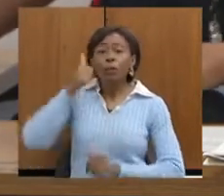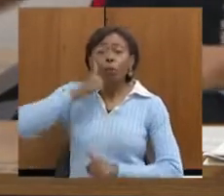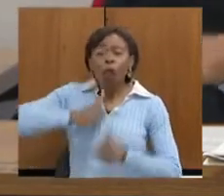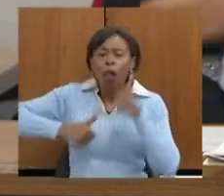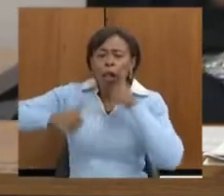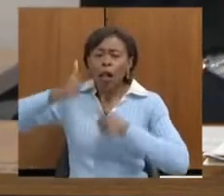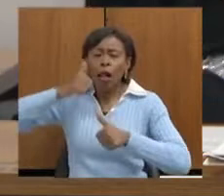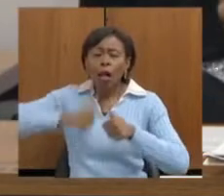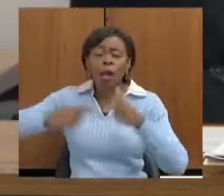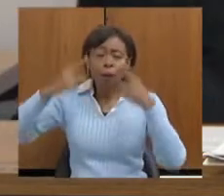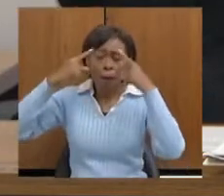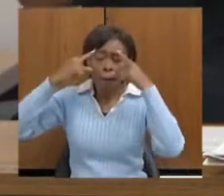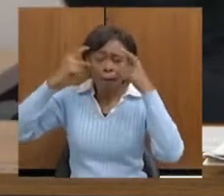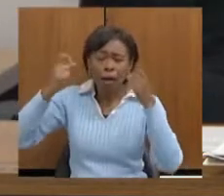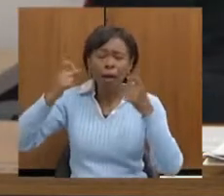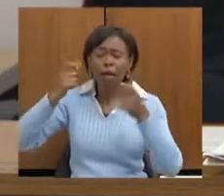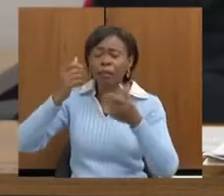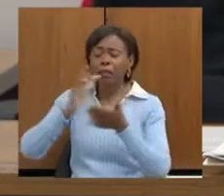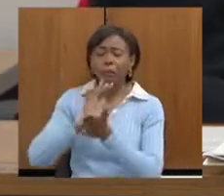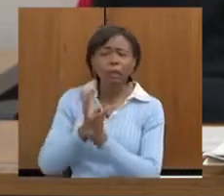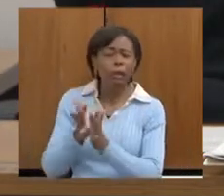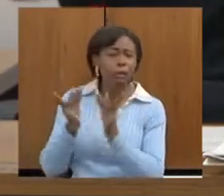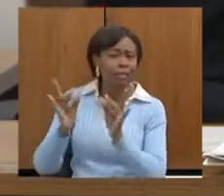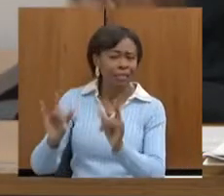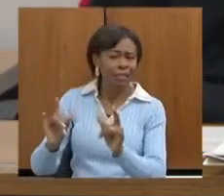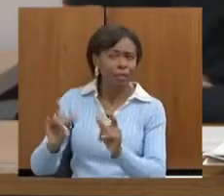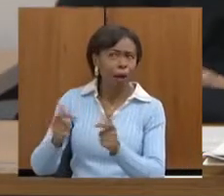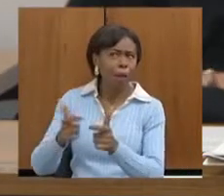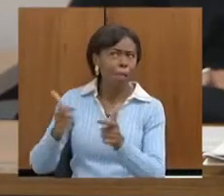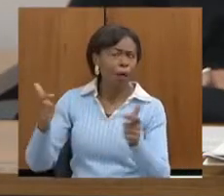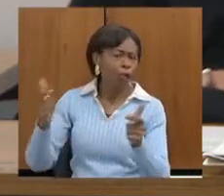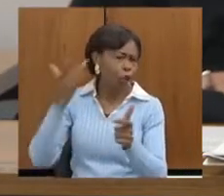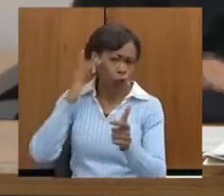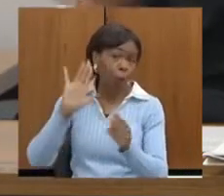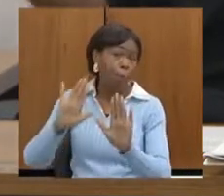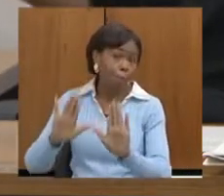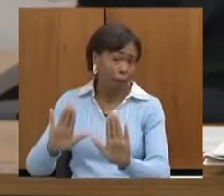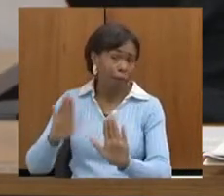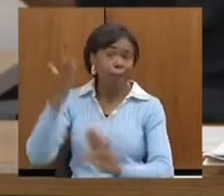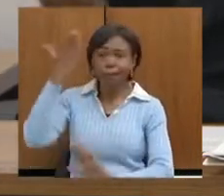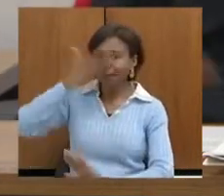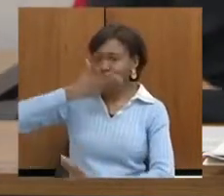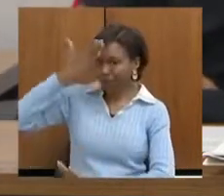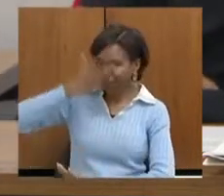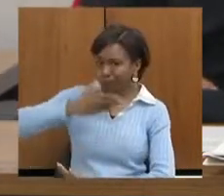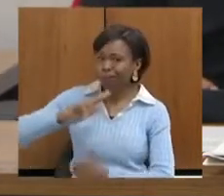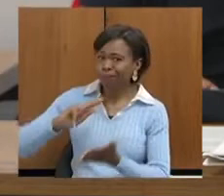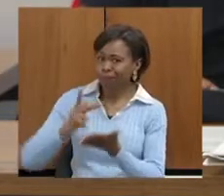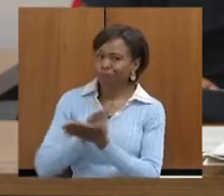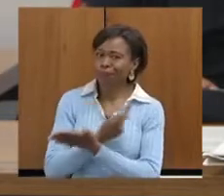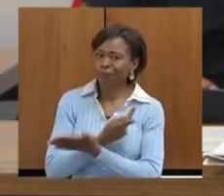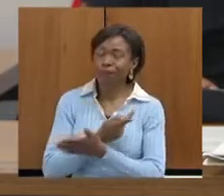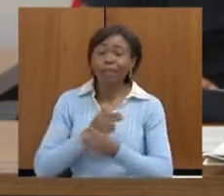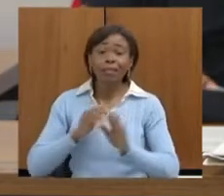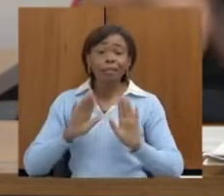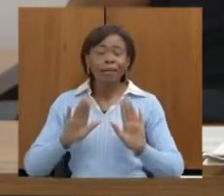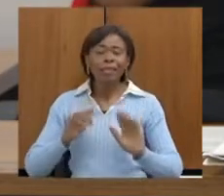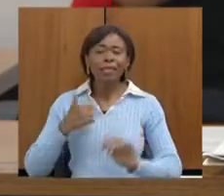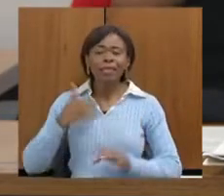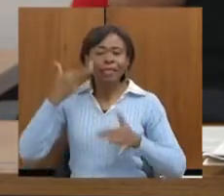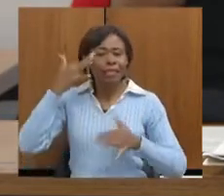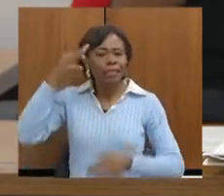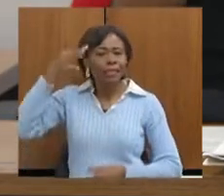numericamente são mais mulheres inclusive porque elas foram invisibilizados nesse processo mas eu não tenho